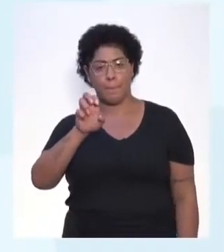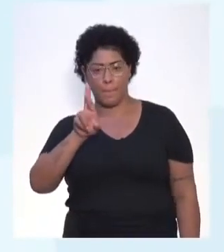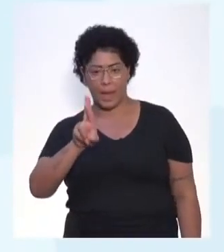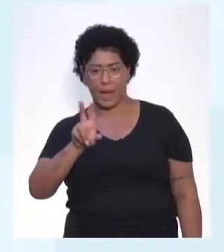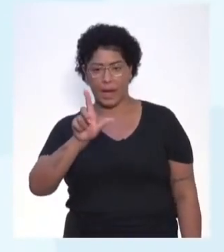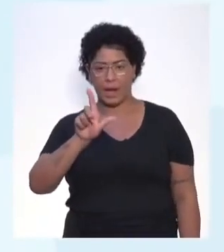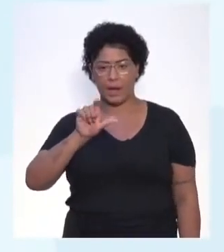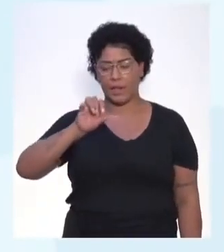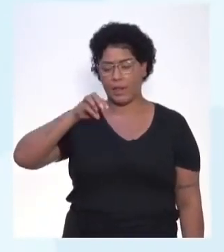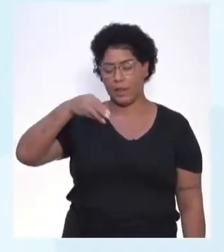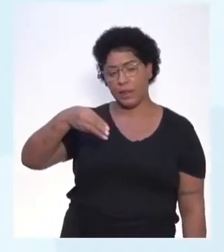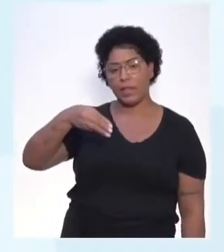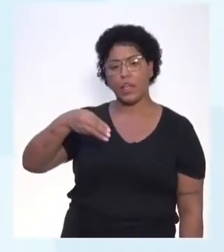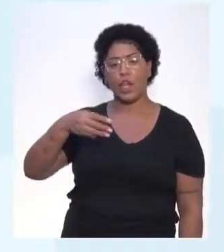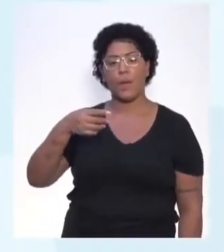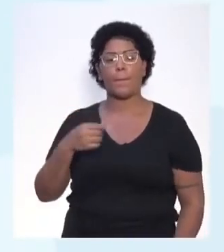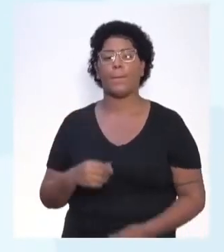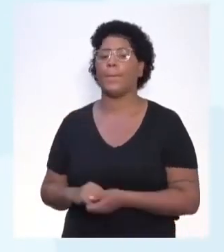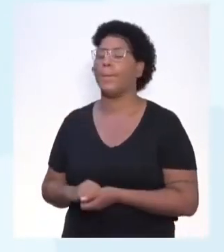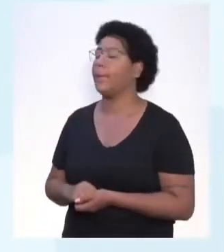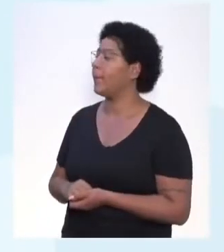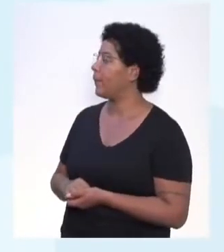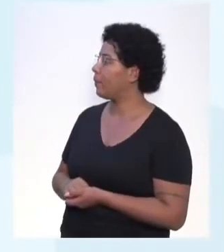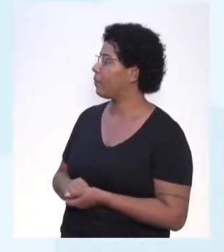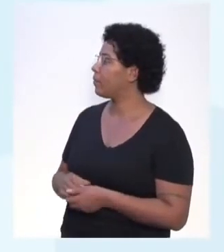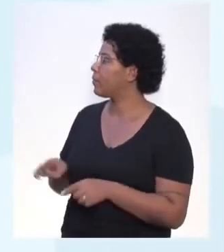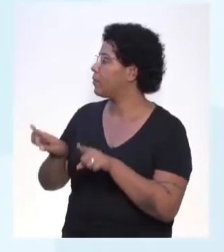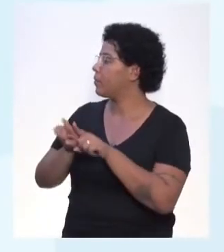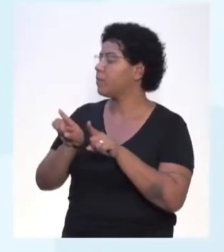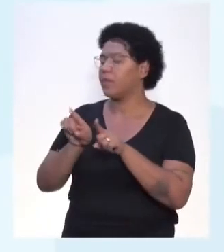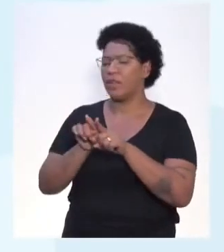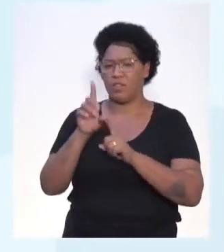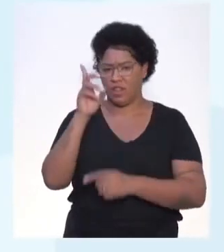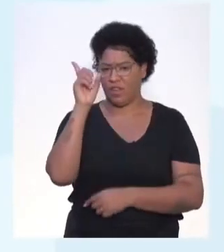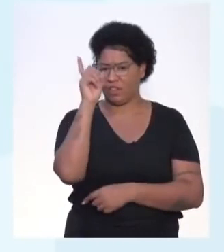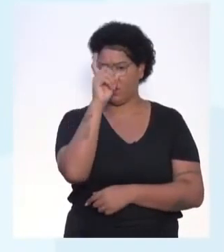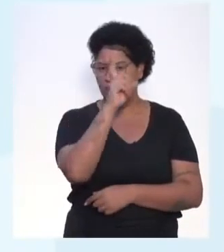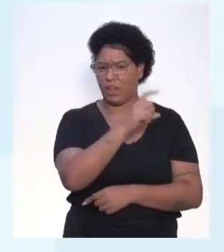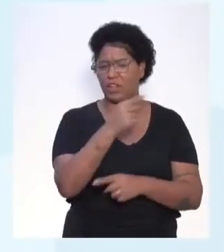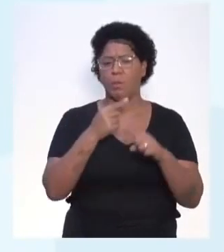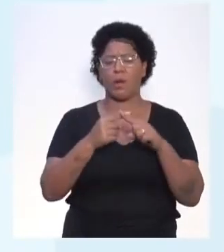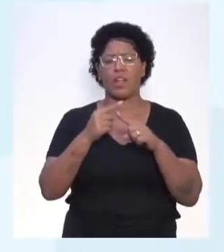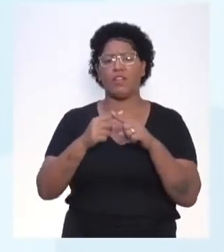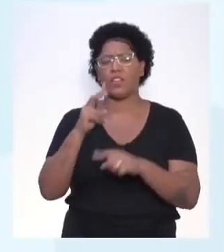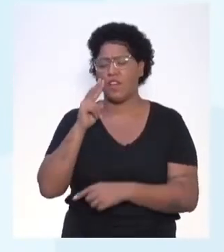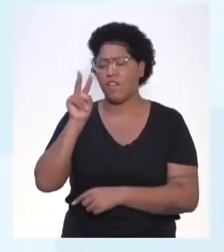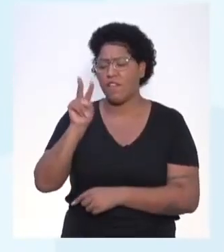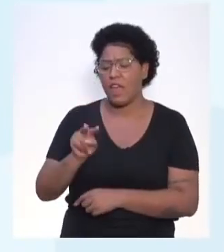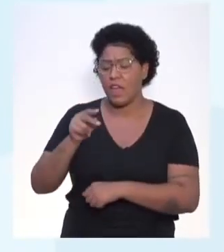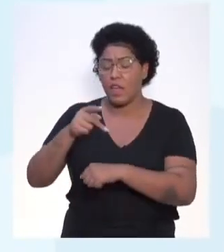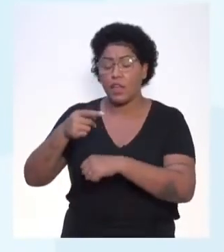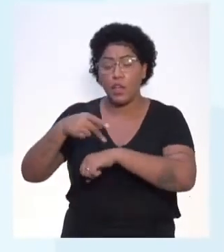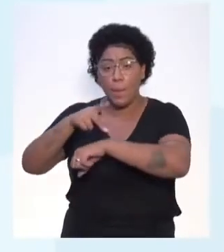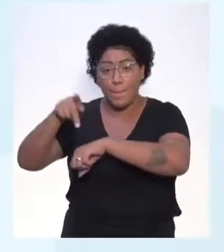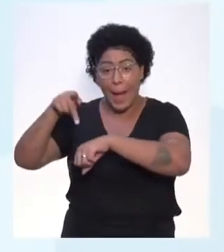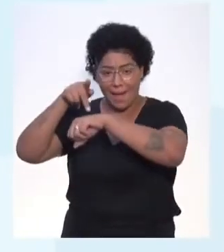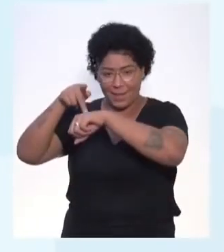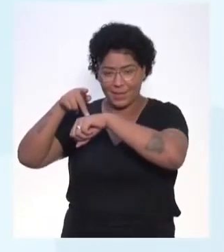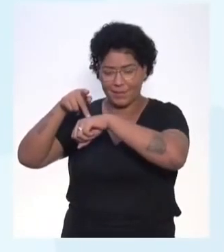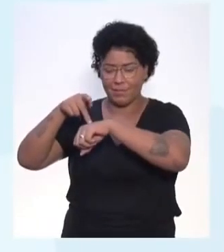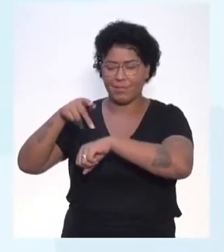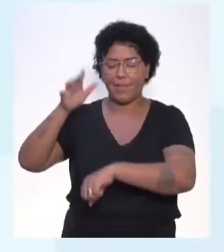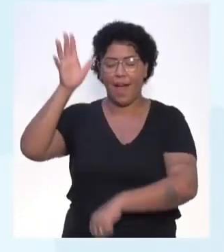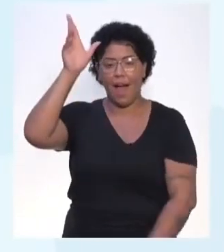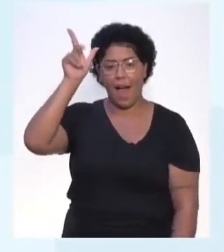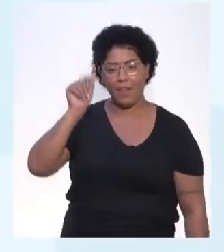termo partilha, ele já é um pouco problemático, né? Porque dá a impressão de que a África estava ali vazia, esperando o pessoal